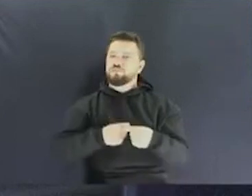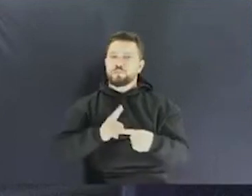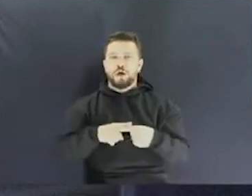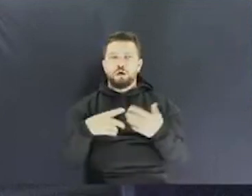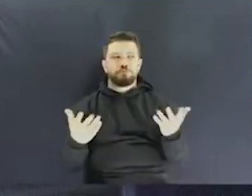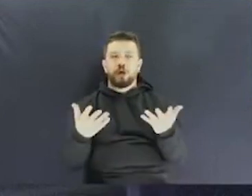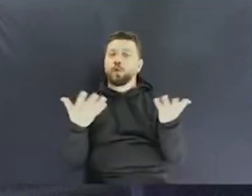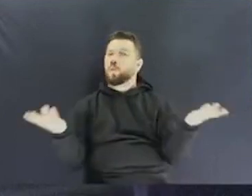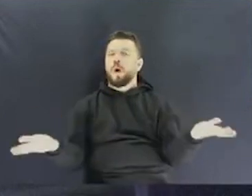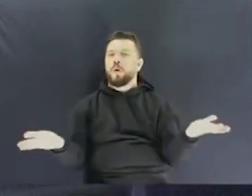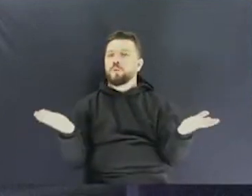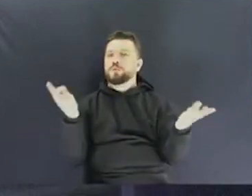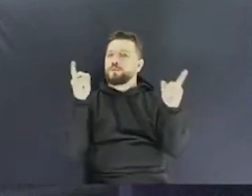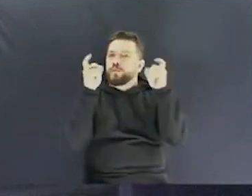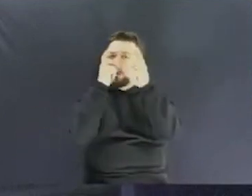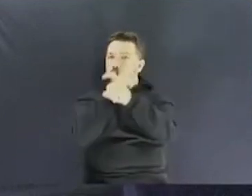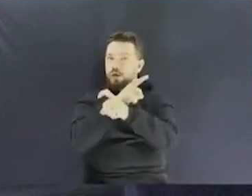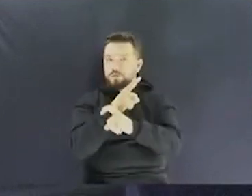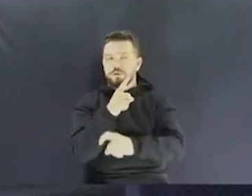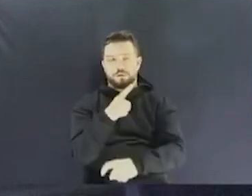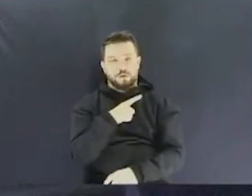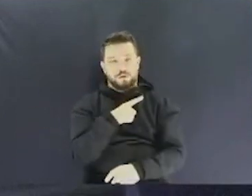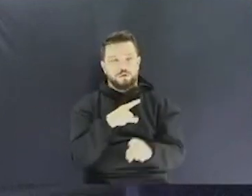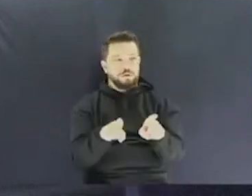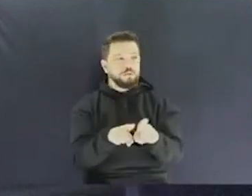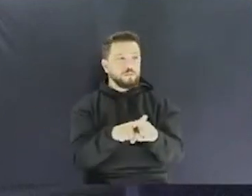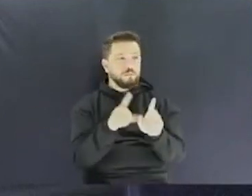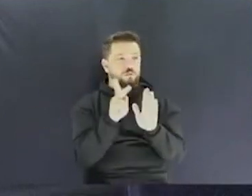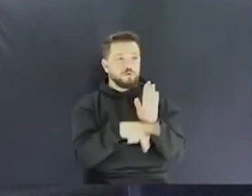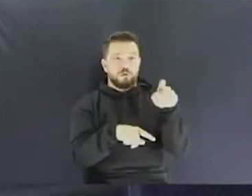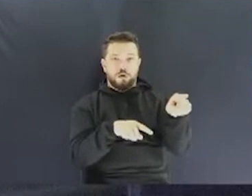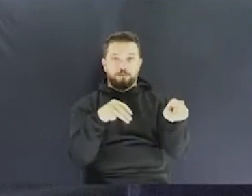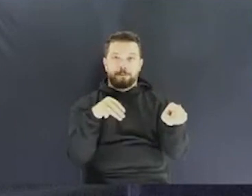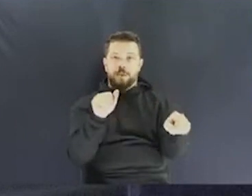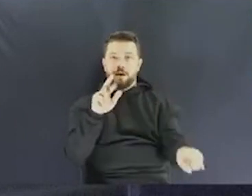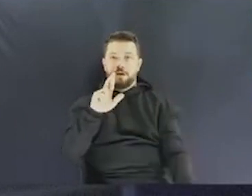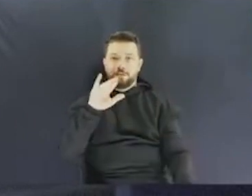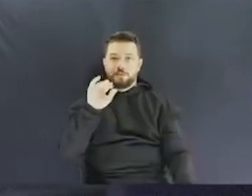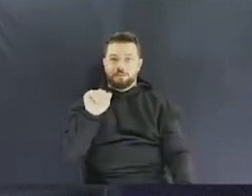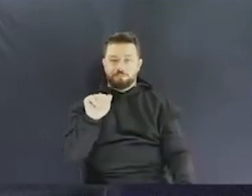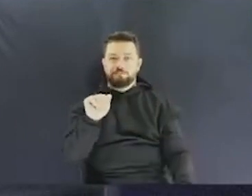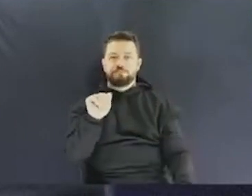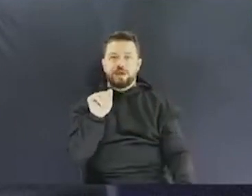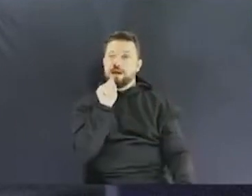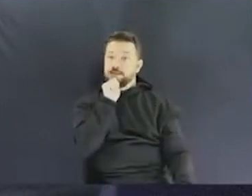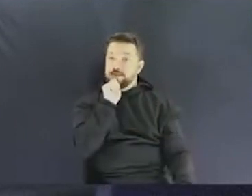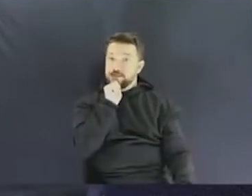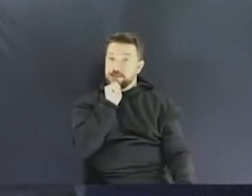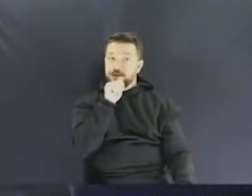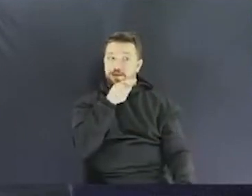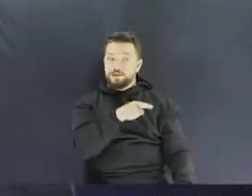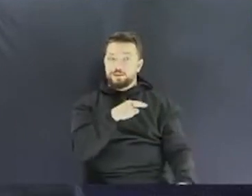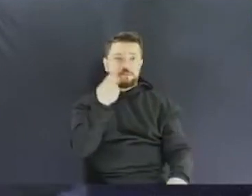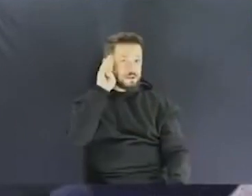Atendimento ampliado na Pousada de Maria, também é uma meta que está em atenção, essa é uma grande demanda, temos um enorme número